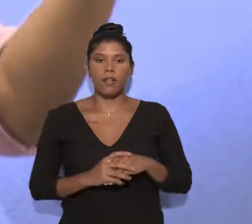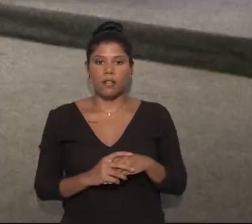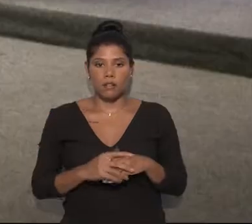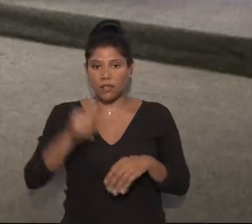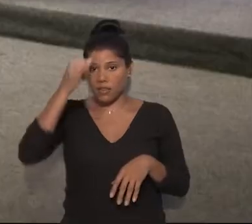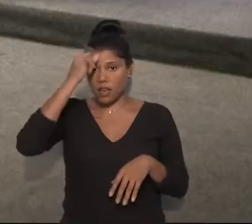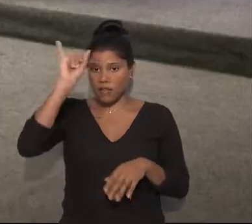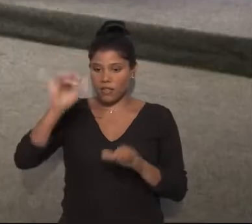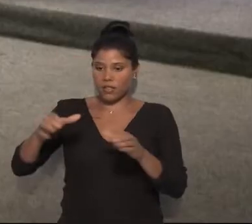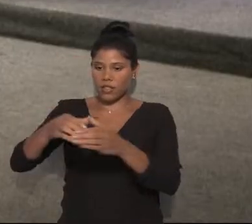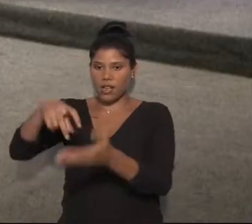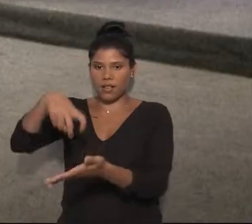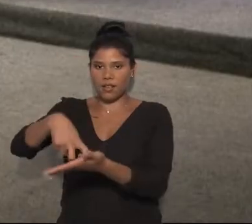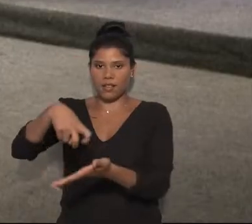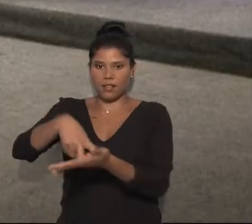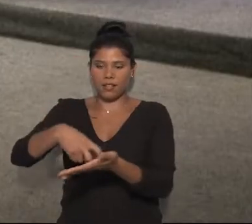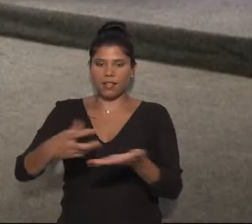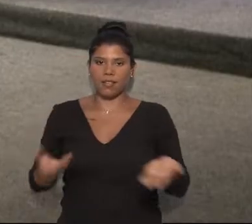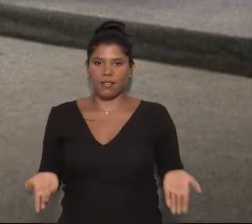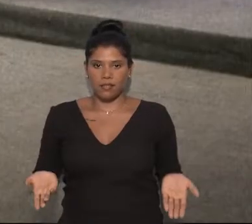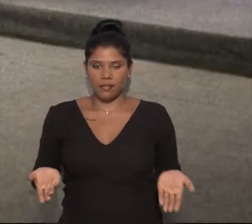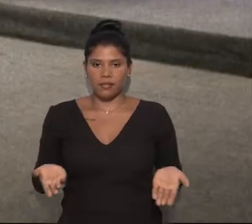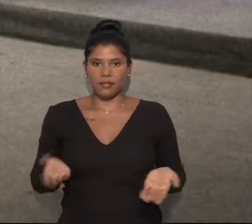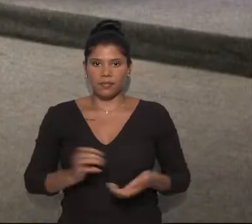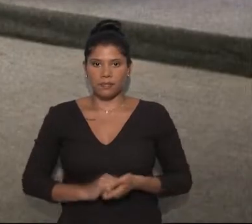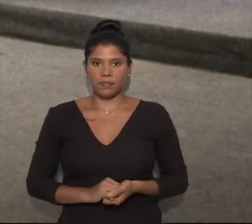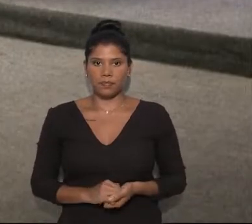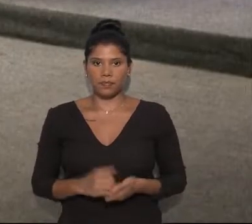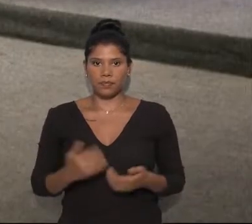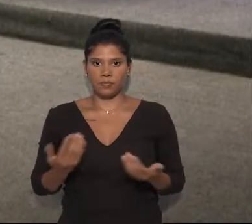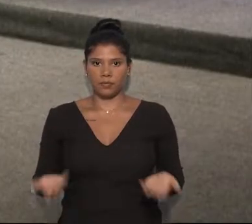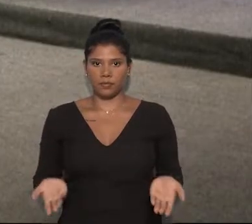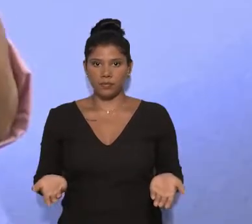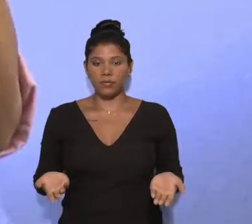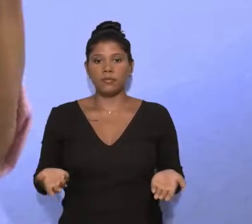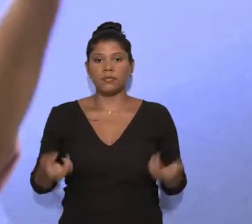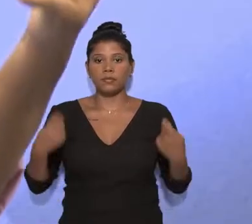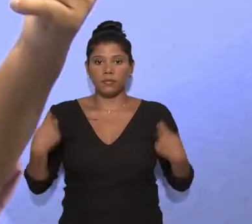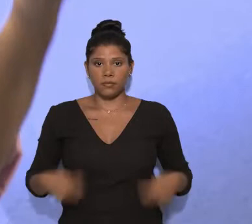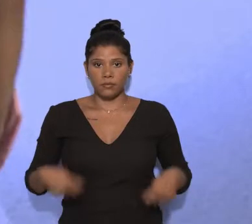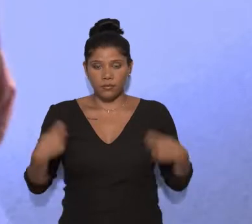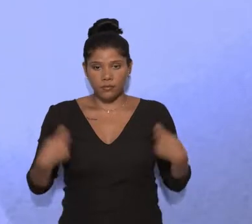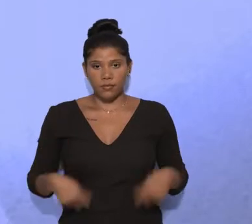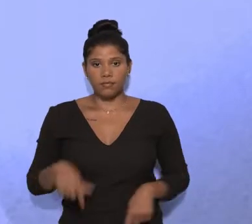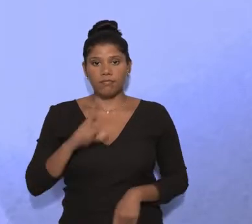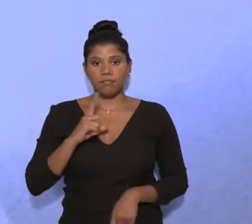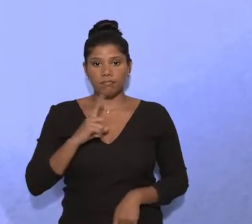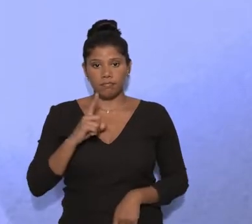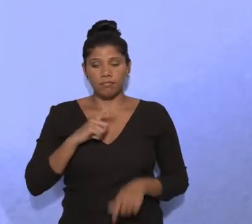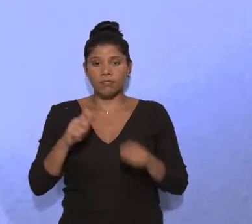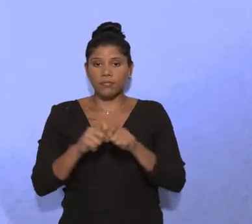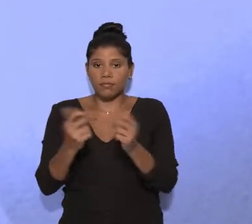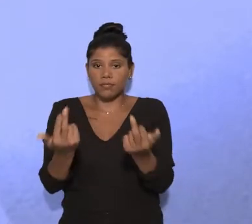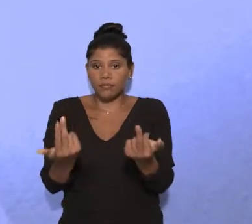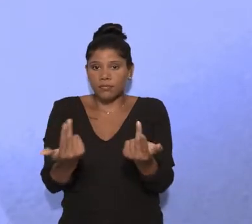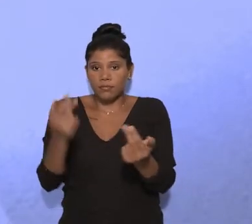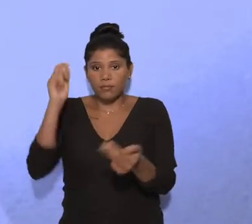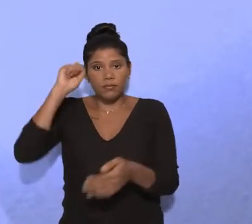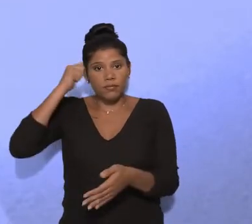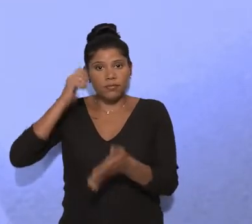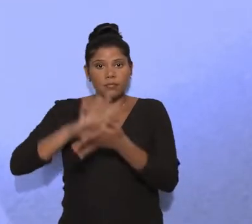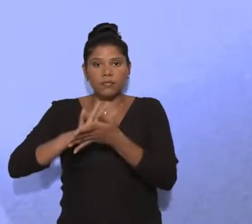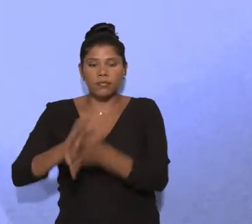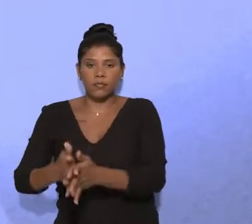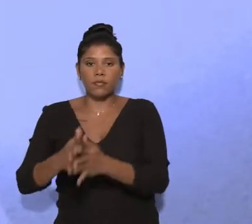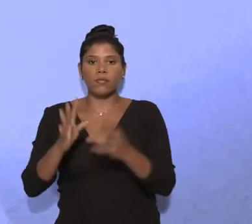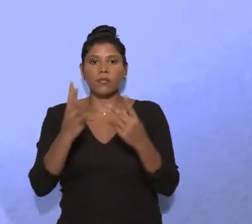uma punição. E aí livrar o time da punição. Então, esse tipo de situação tem que ser transposta para esses casos de homofobia, de